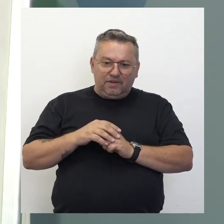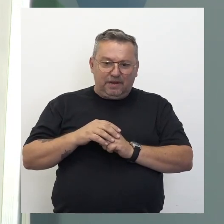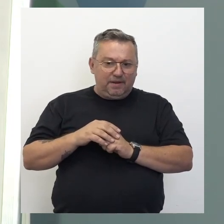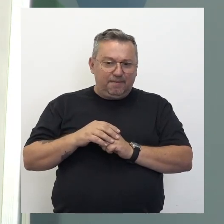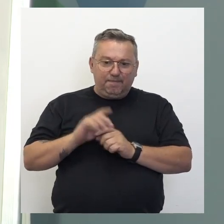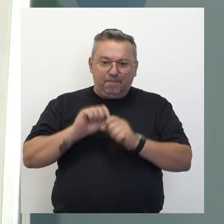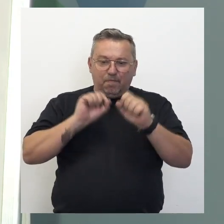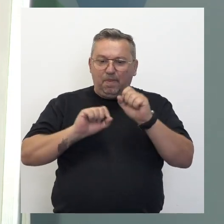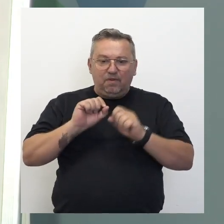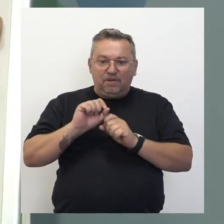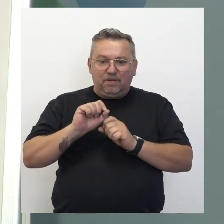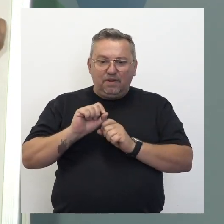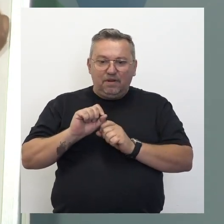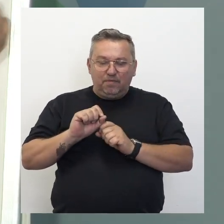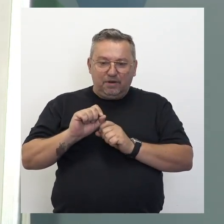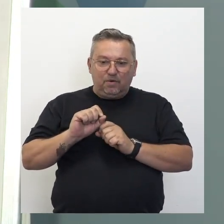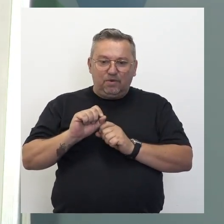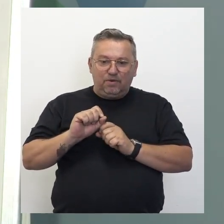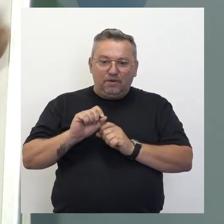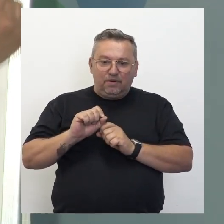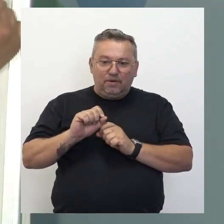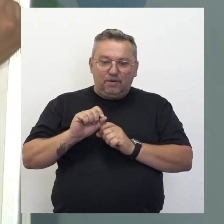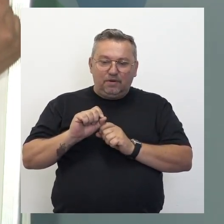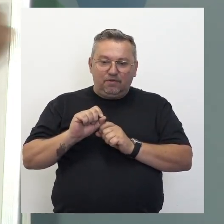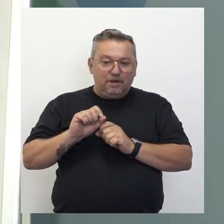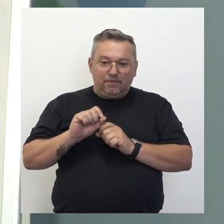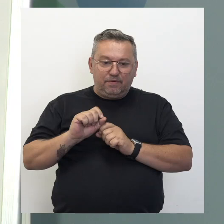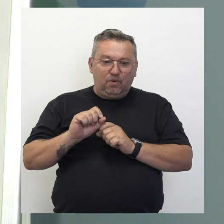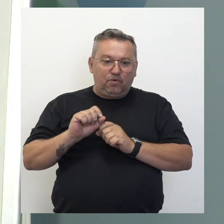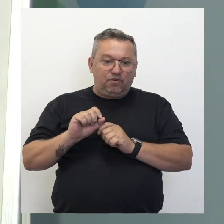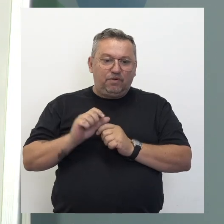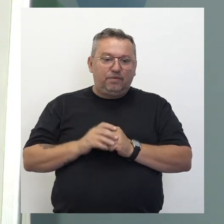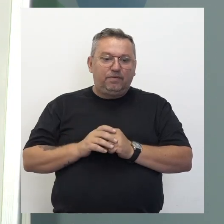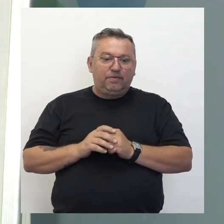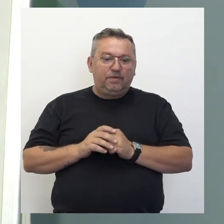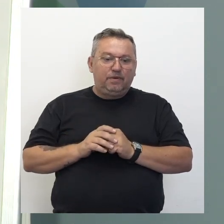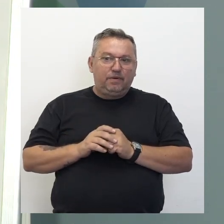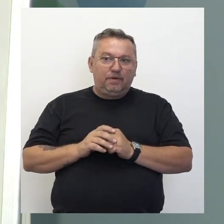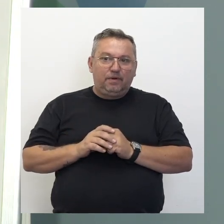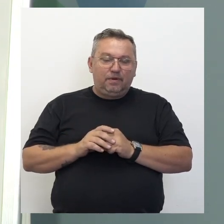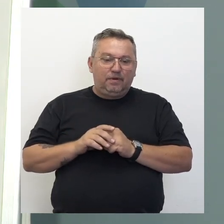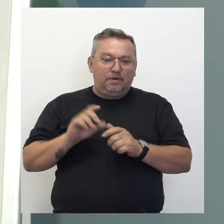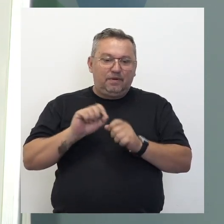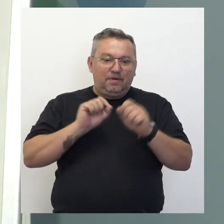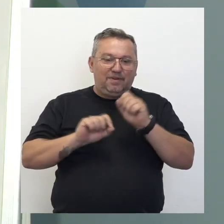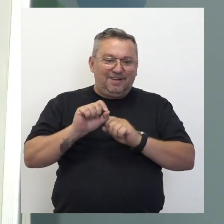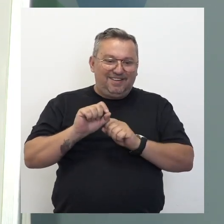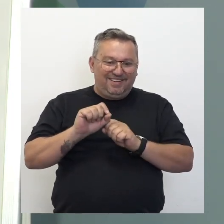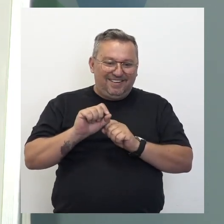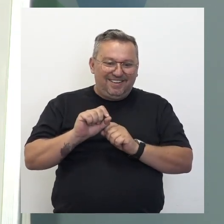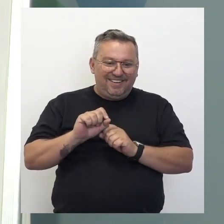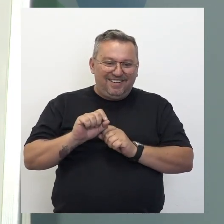a constante de equilíbrio dele? 4. 4. Então, vamos escrever a constante de equilíbrio dele, que vai ser o